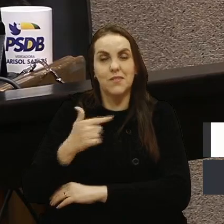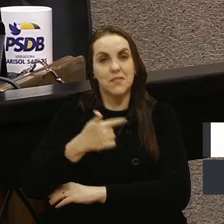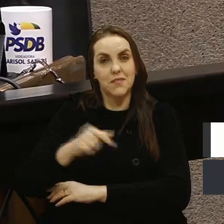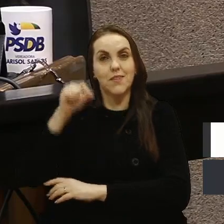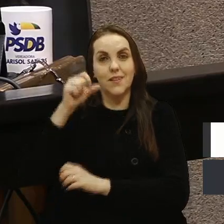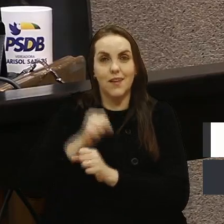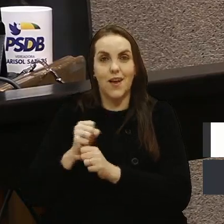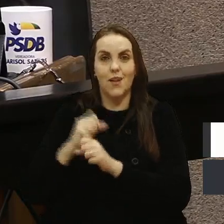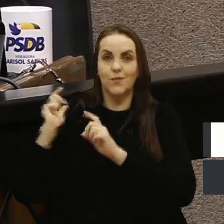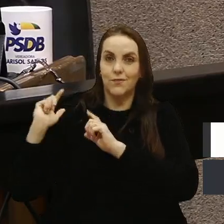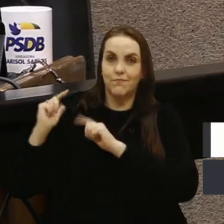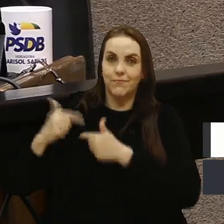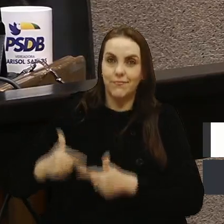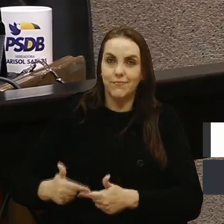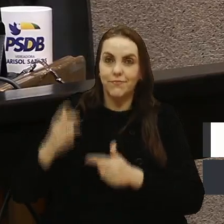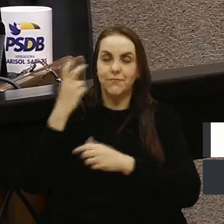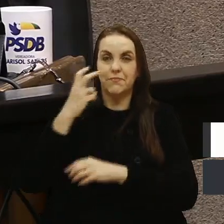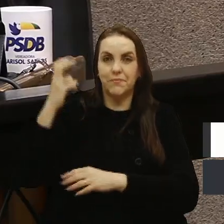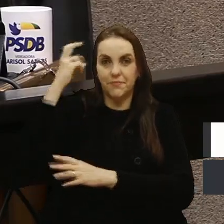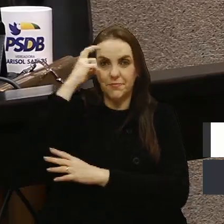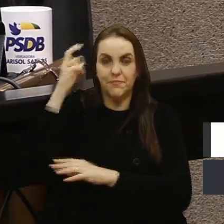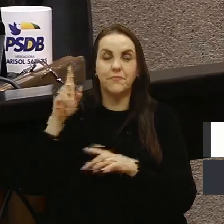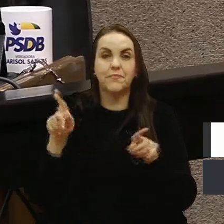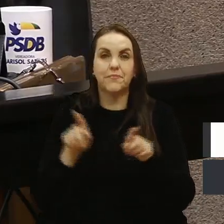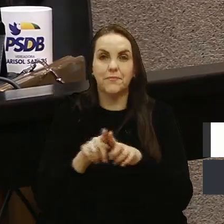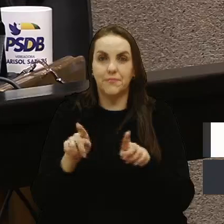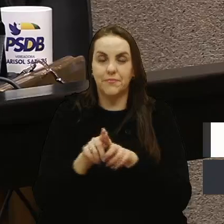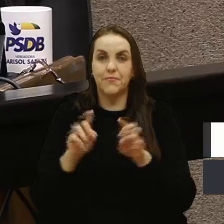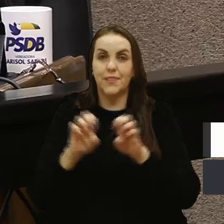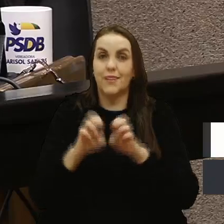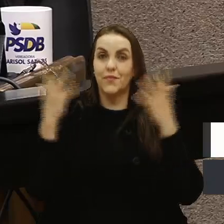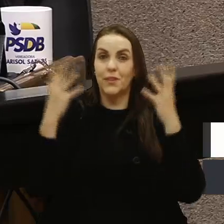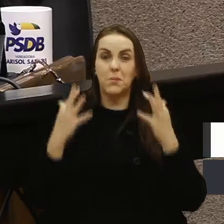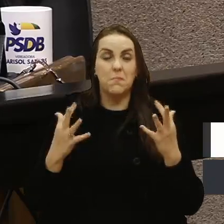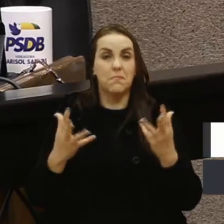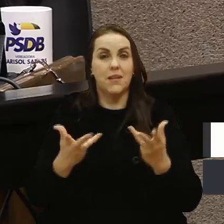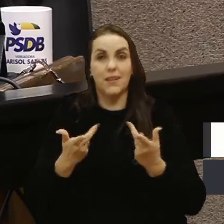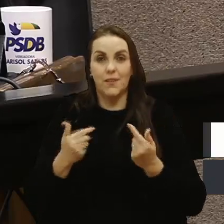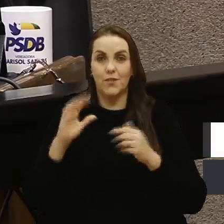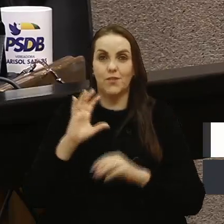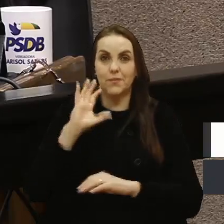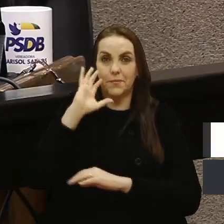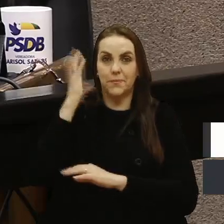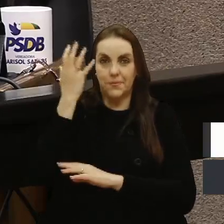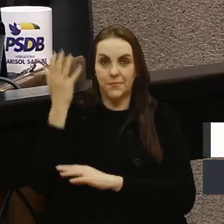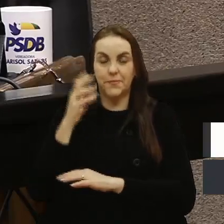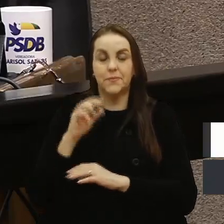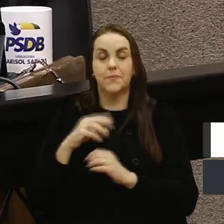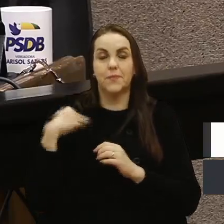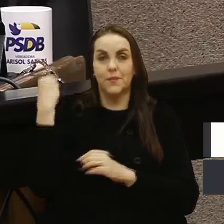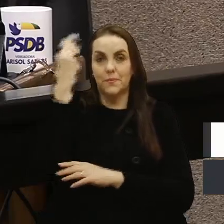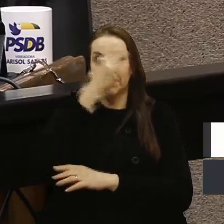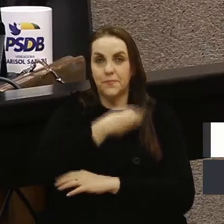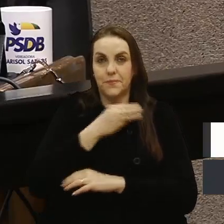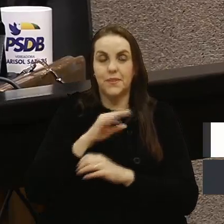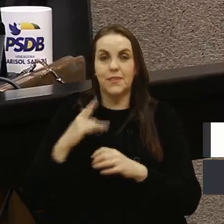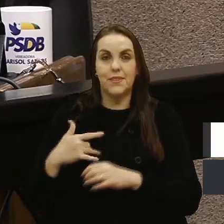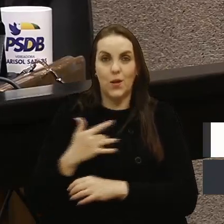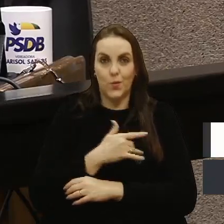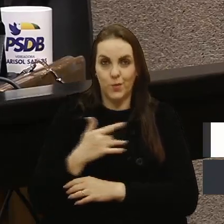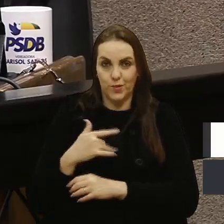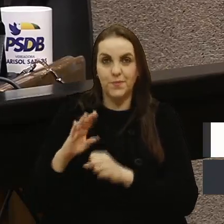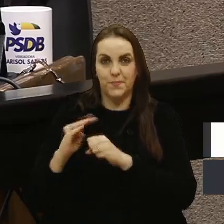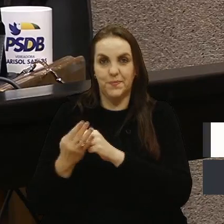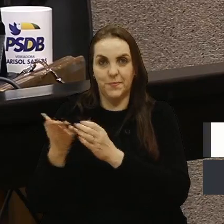sua tradição, da sua cultura, mas também o evento maravilhoso que aconteceu ali no Nossa Senhora da Saúde. E também a todo